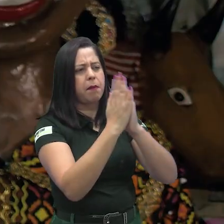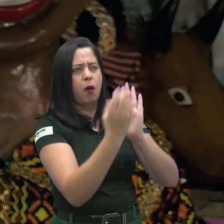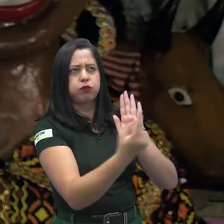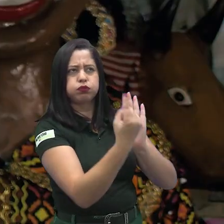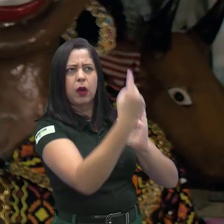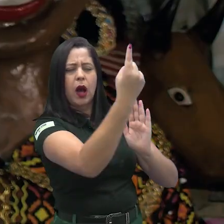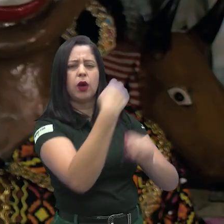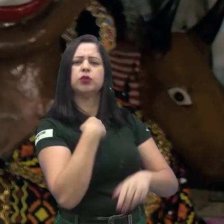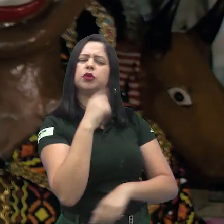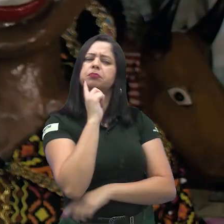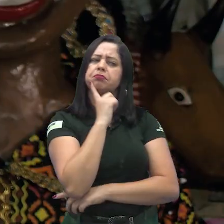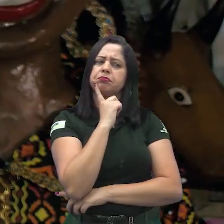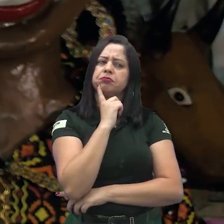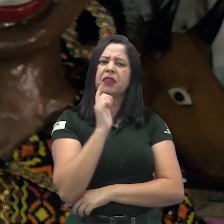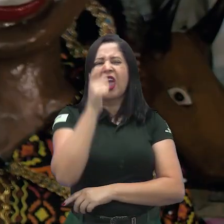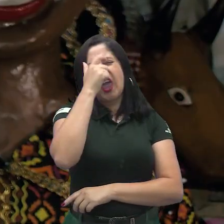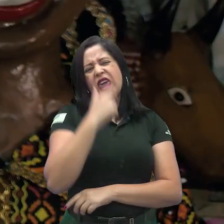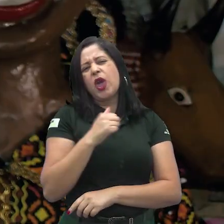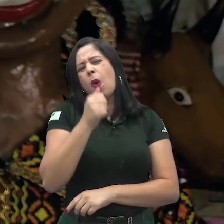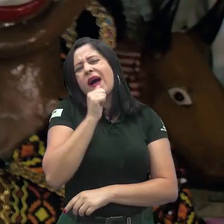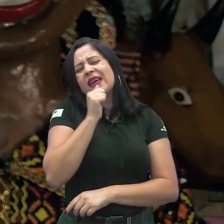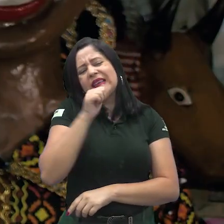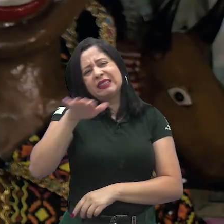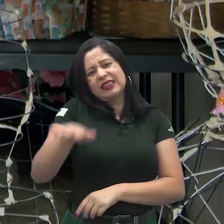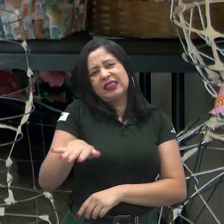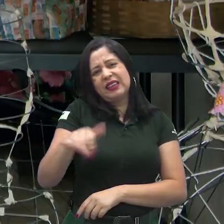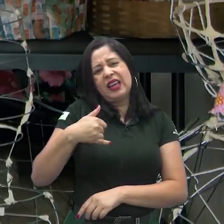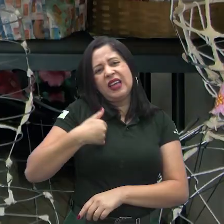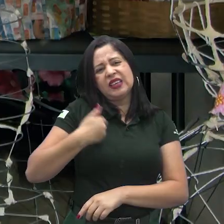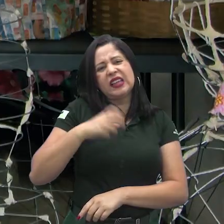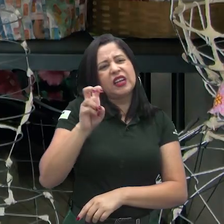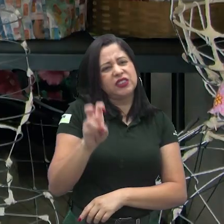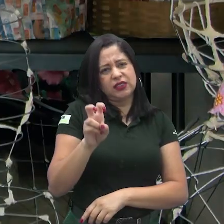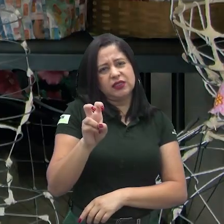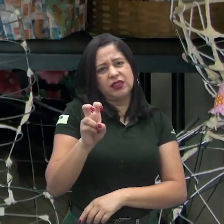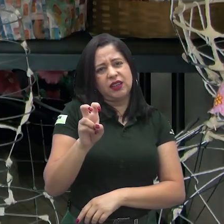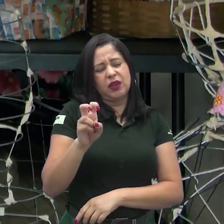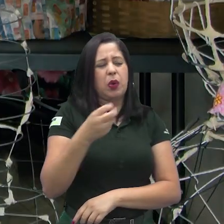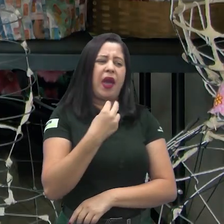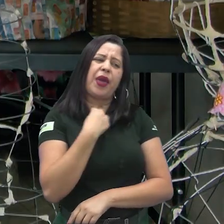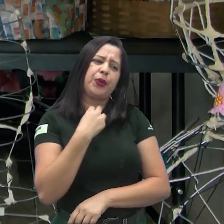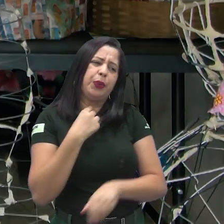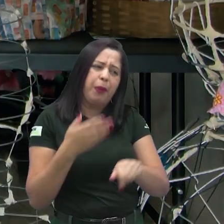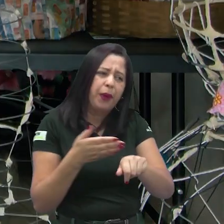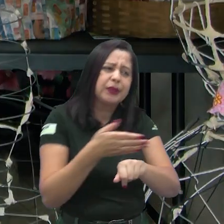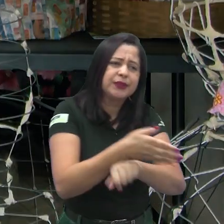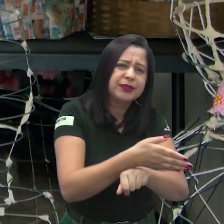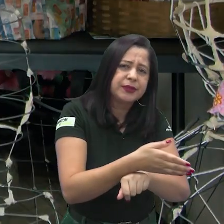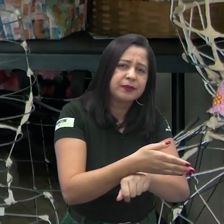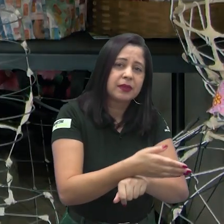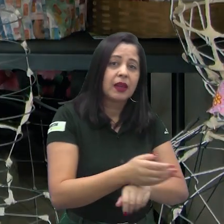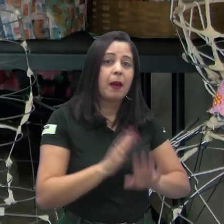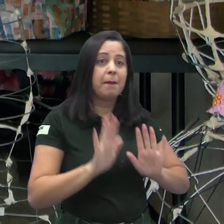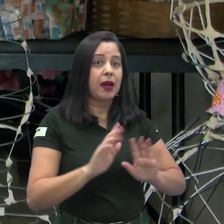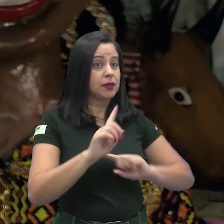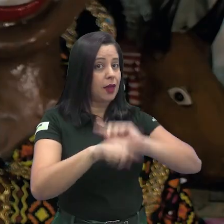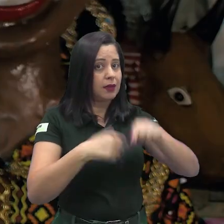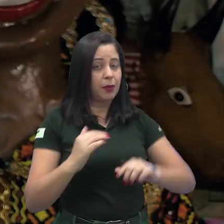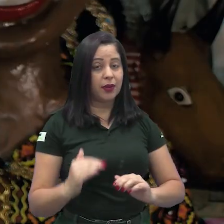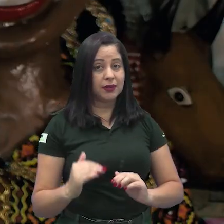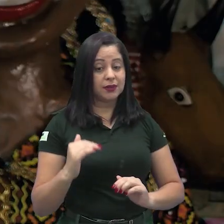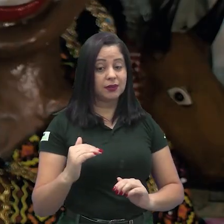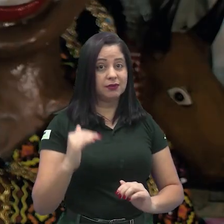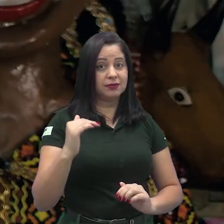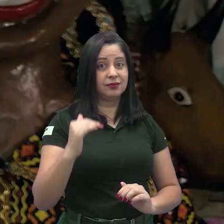com a Vivian para ver se eu podia fazer, mas eu era muito novo, não tinha como. Eu tinha 5 anos, aí não tinha como entrar,